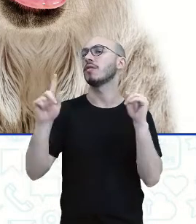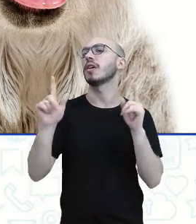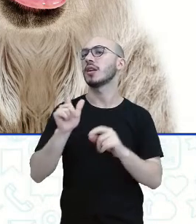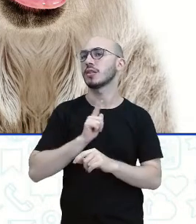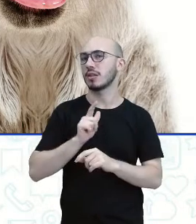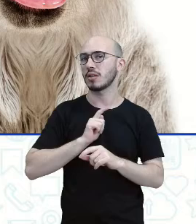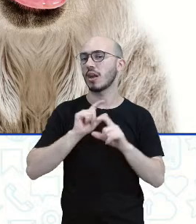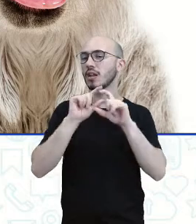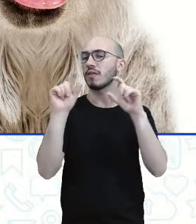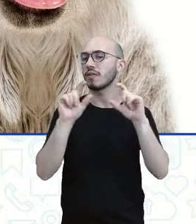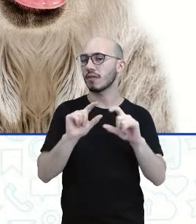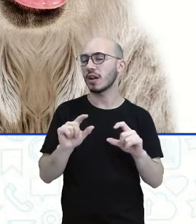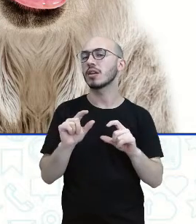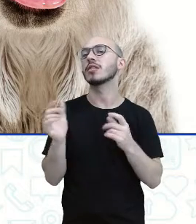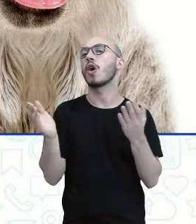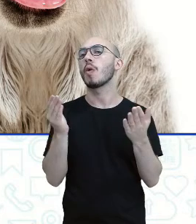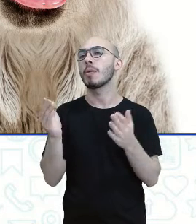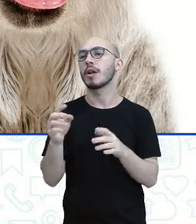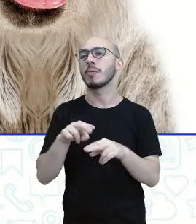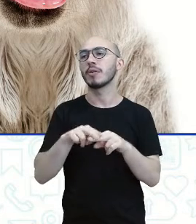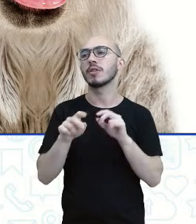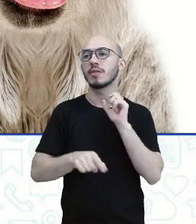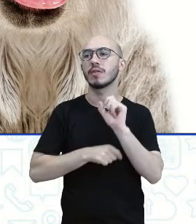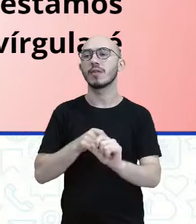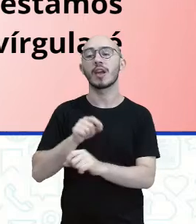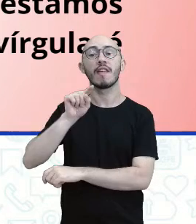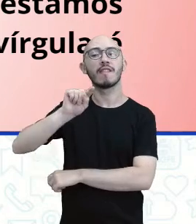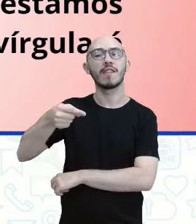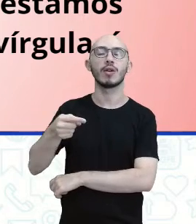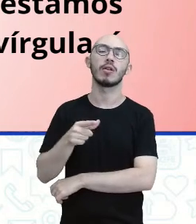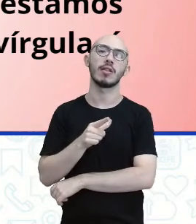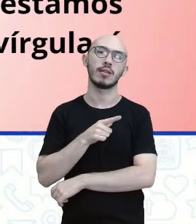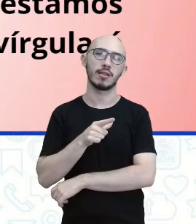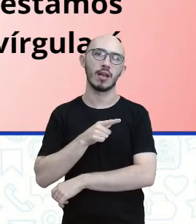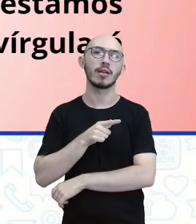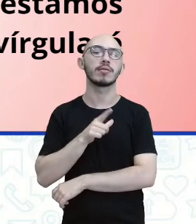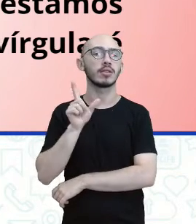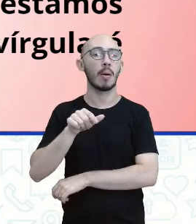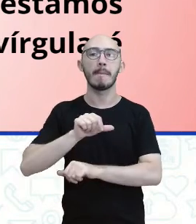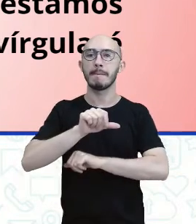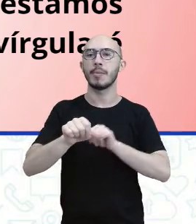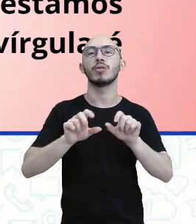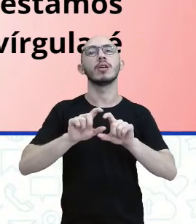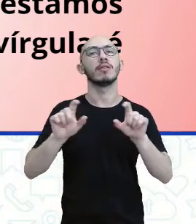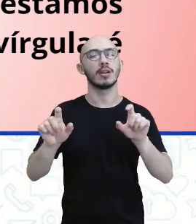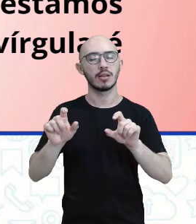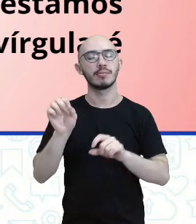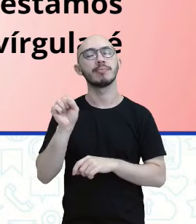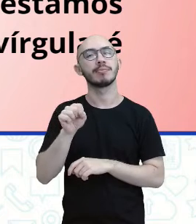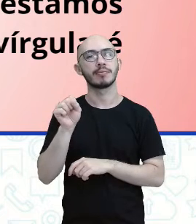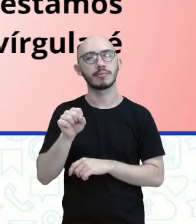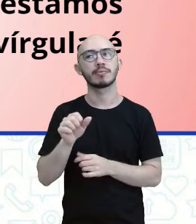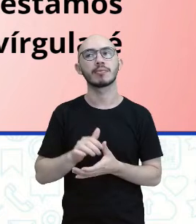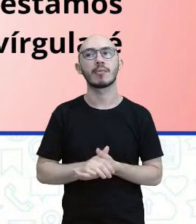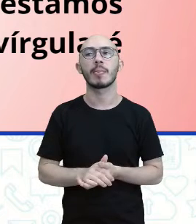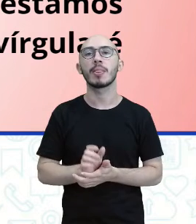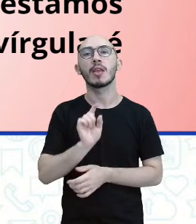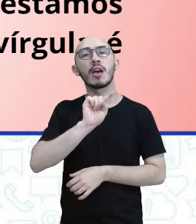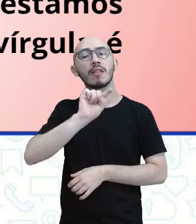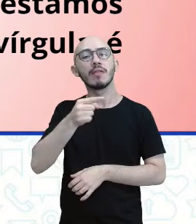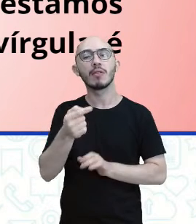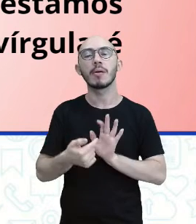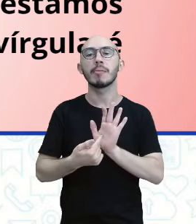orações anteriores. Por quê? Por causa do uso da vírgula. Então, ó, em todos eles, a vírgula